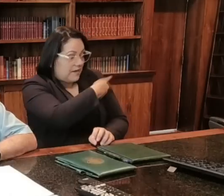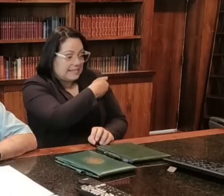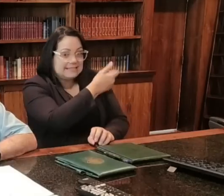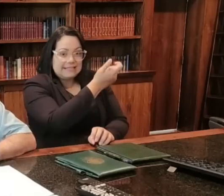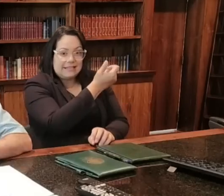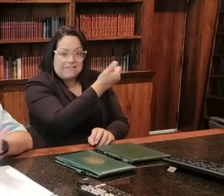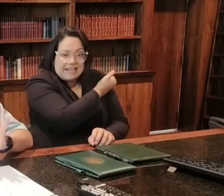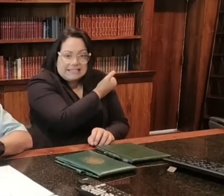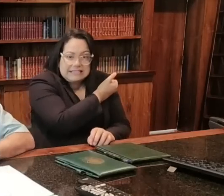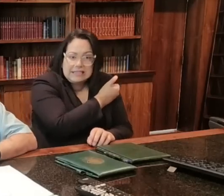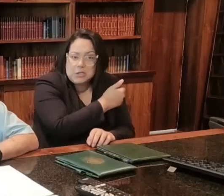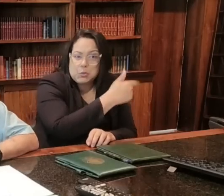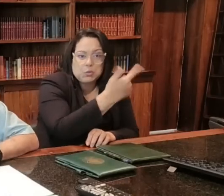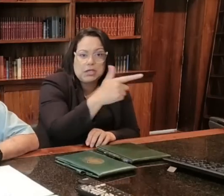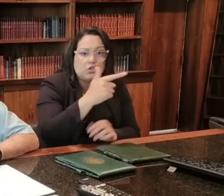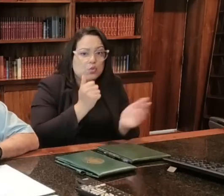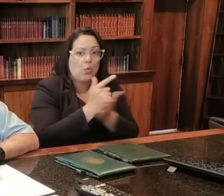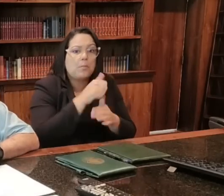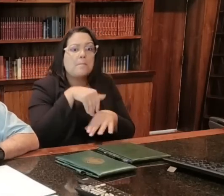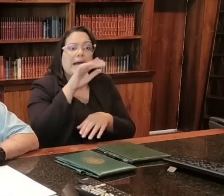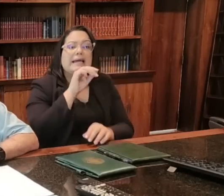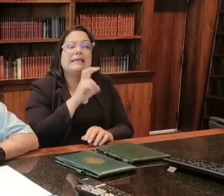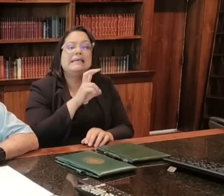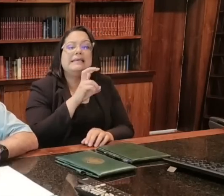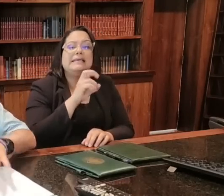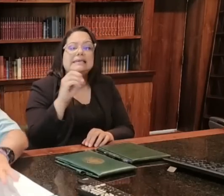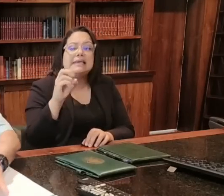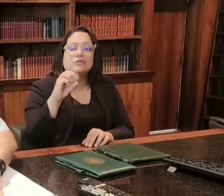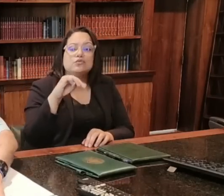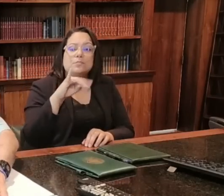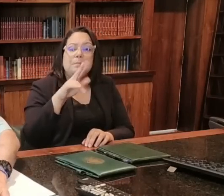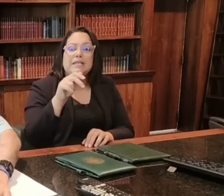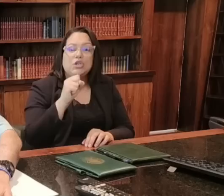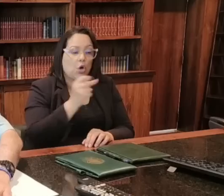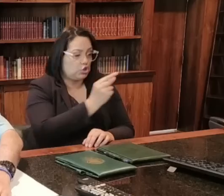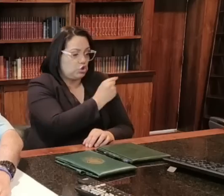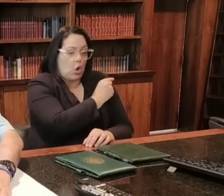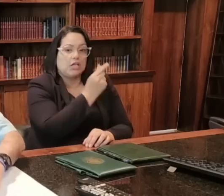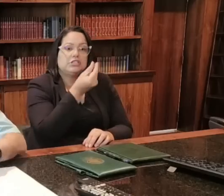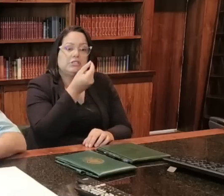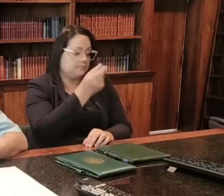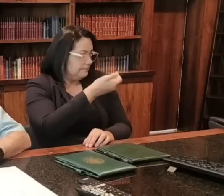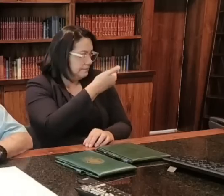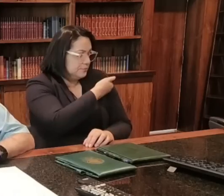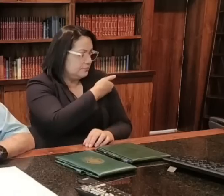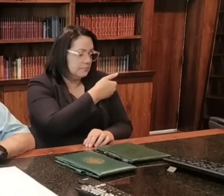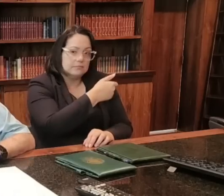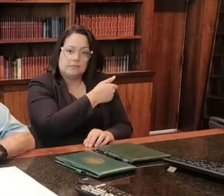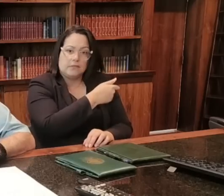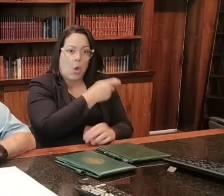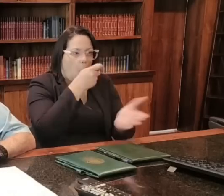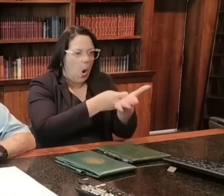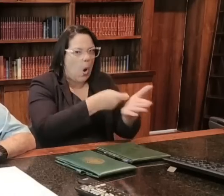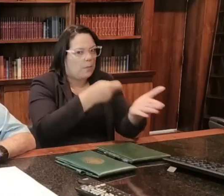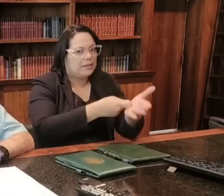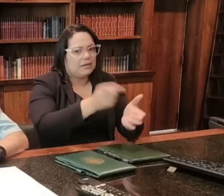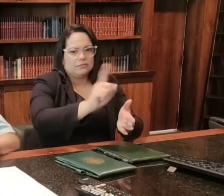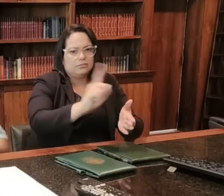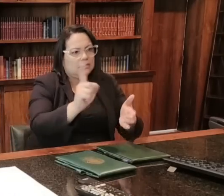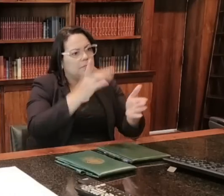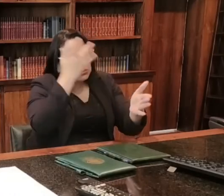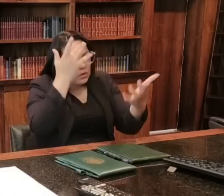discurso de bolsonaro hoje foi feito com ajuda dos seus apoiadores de dentro do Palácio do Planalto eu perguntei para